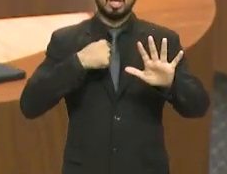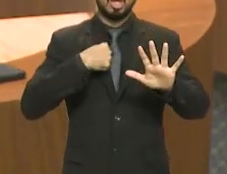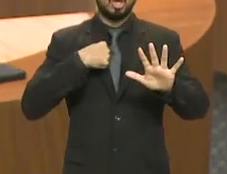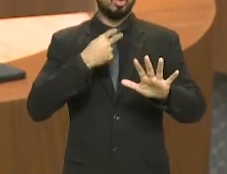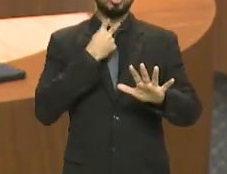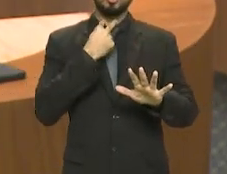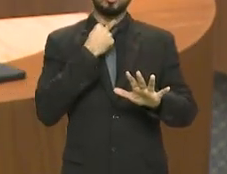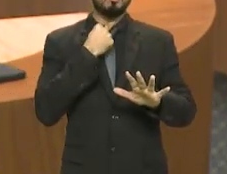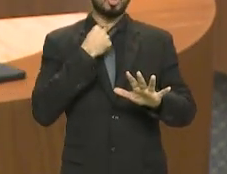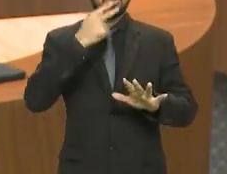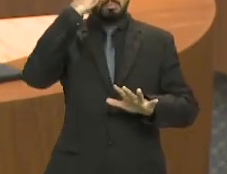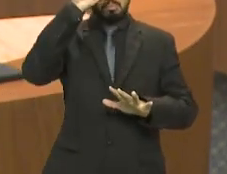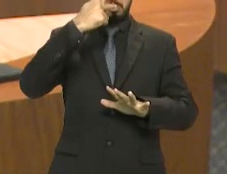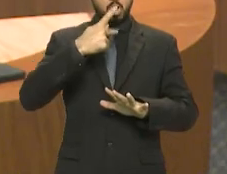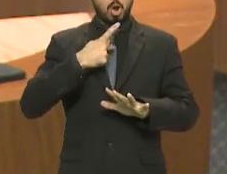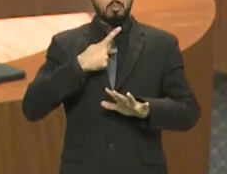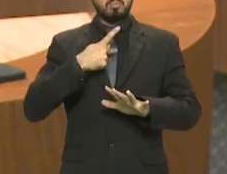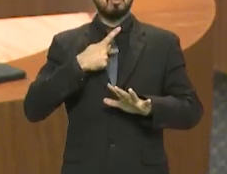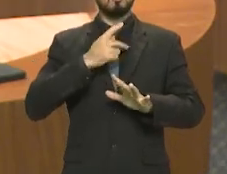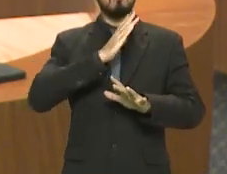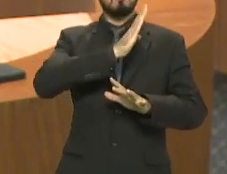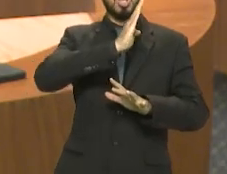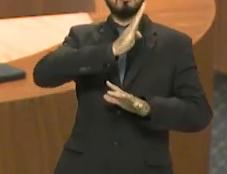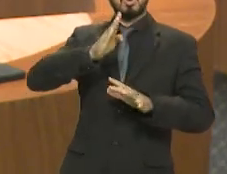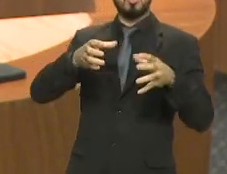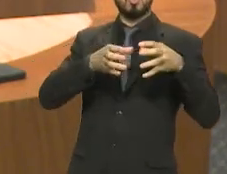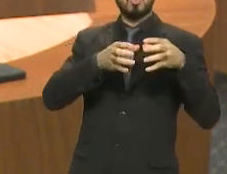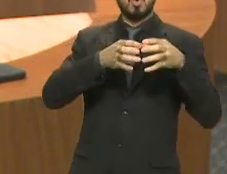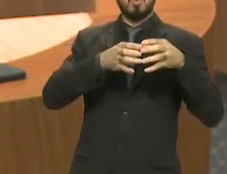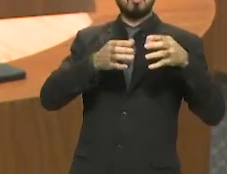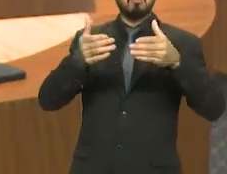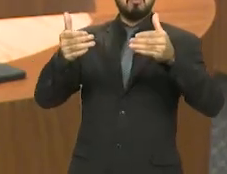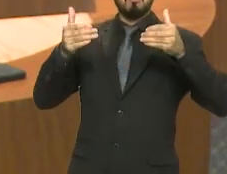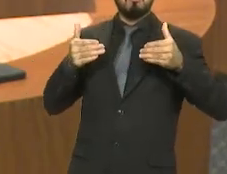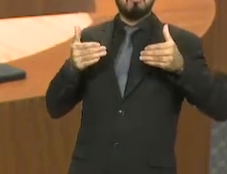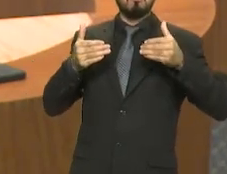do que o interesse do meu grupo, ou ainda pior, ser maior do que o interesse do povo do Maranhão. Muito obrigado.